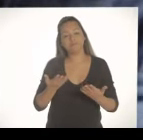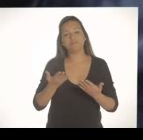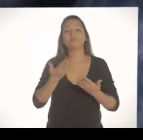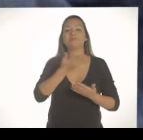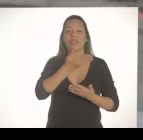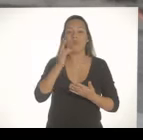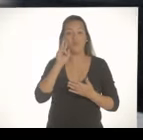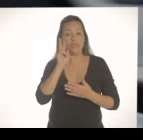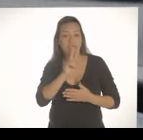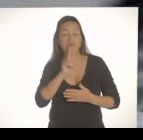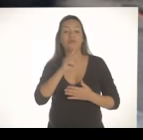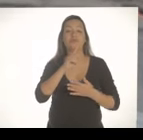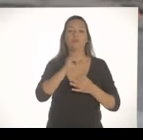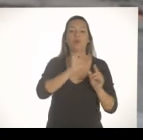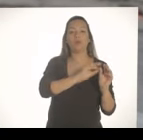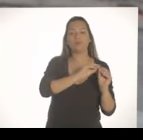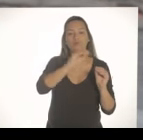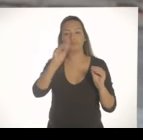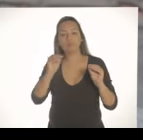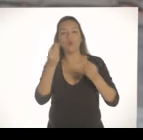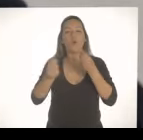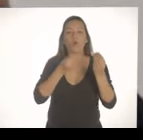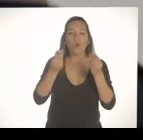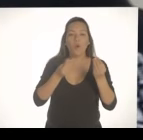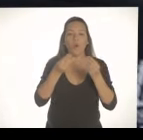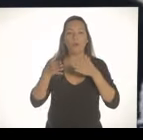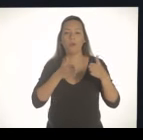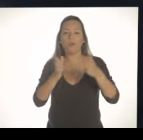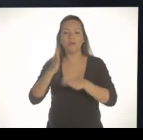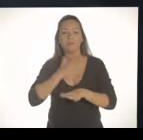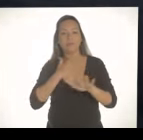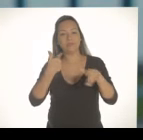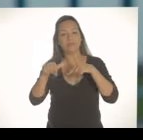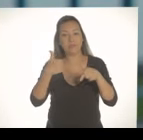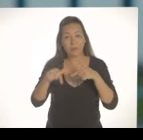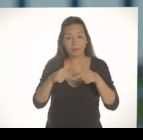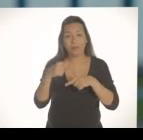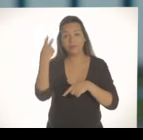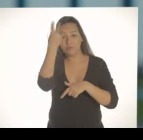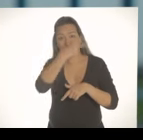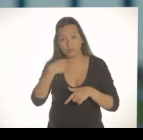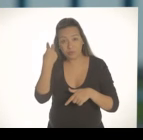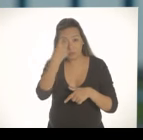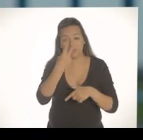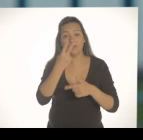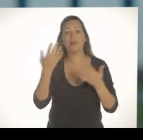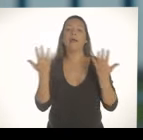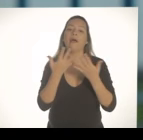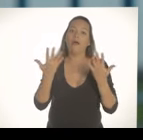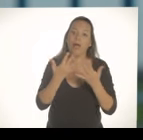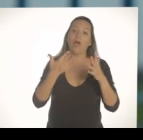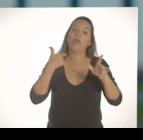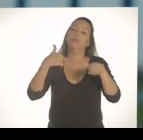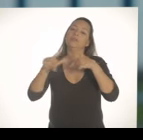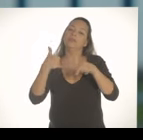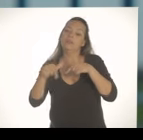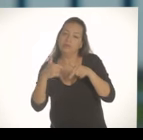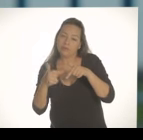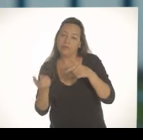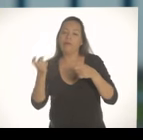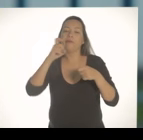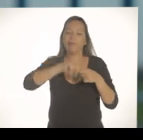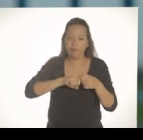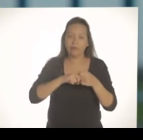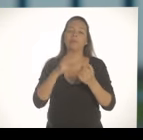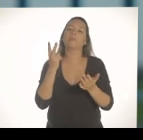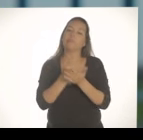Então, esse é o meu trajeto de trabalho. 2 horas de viagem, extremamente cansativo. Agora eu vou encarar aí minha jornada de